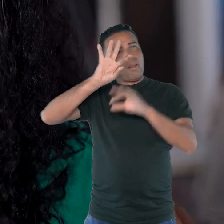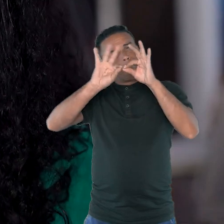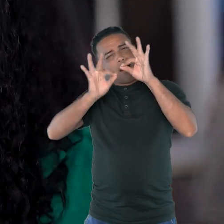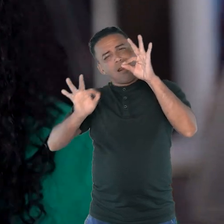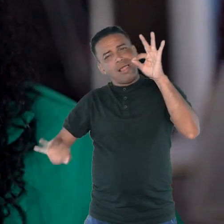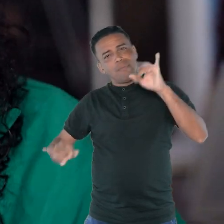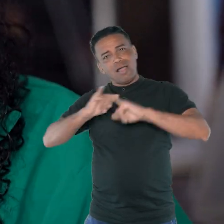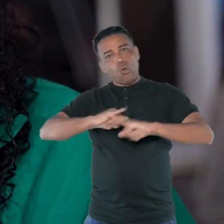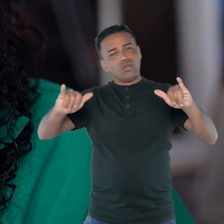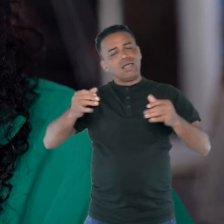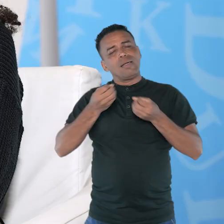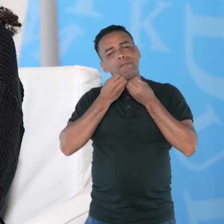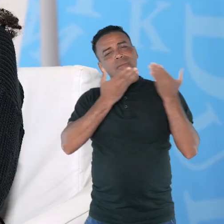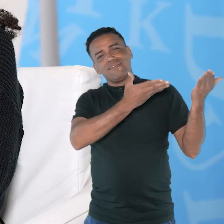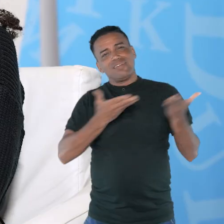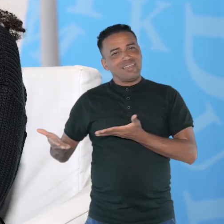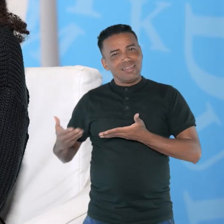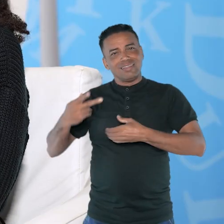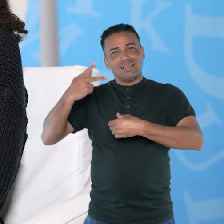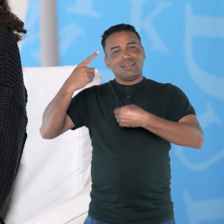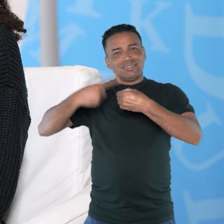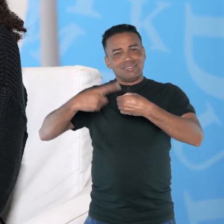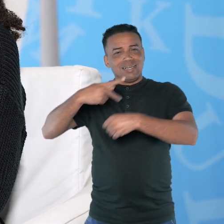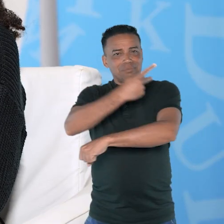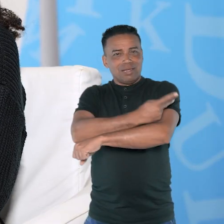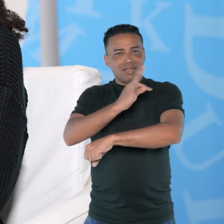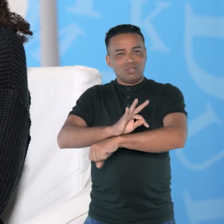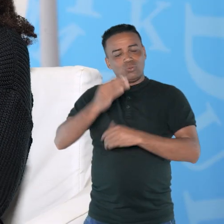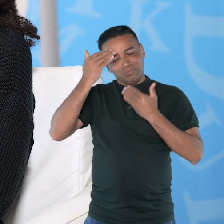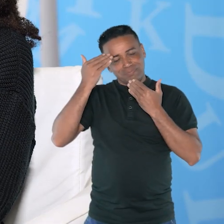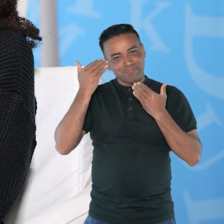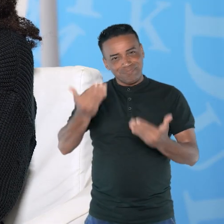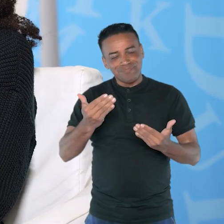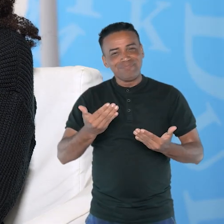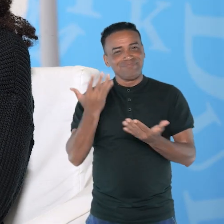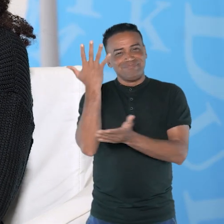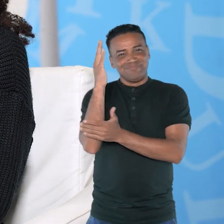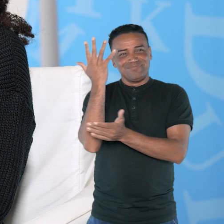mais uma vez, seja bem-vinda a Paracatu. Muito obrigada, querida.